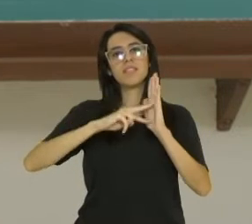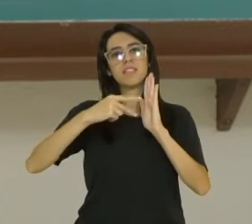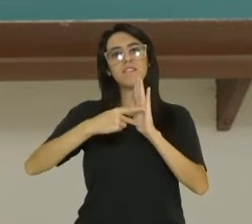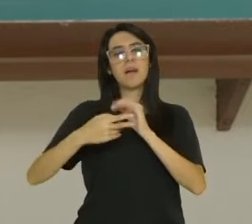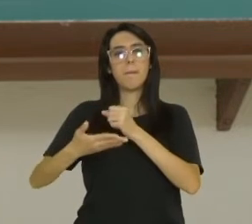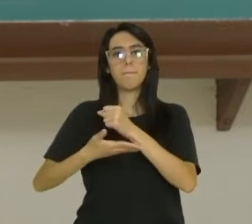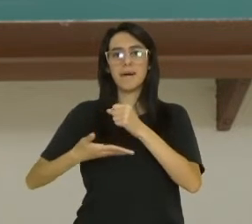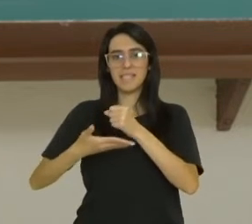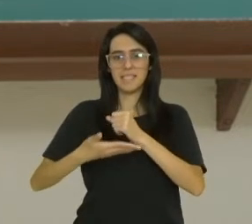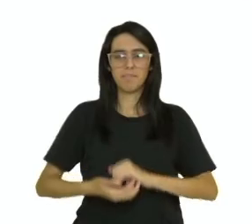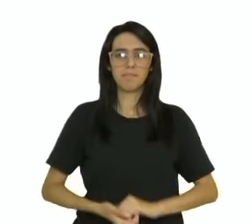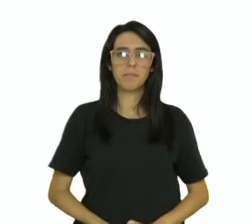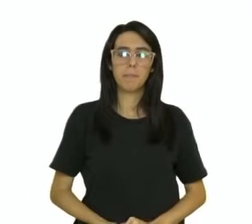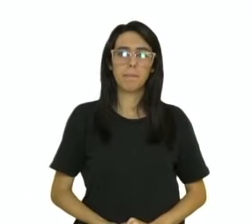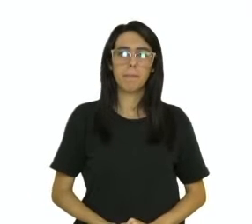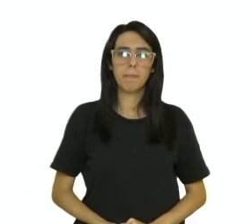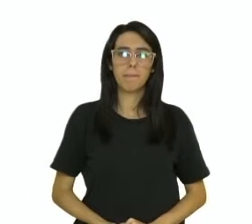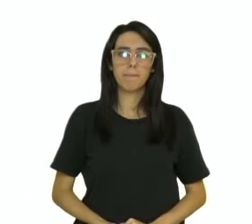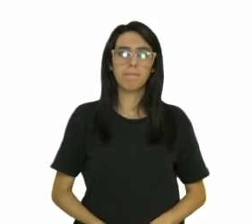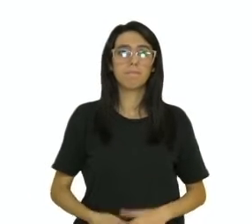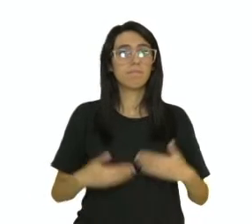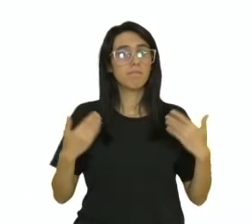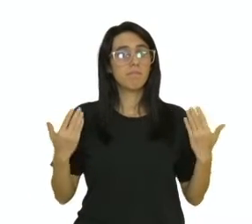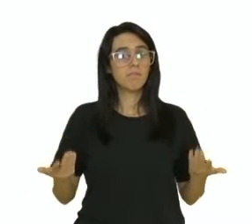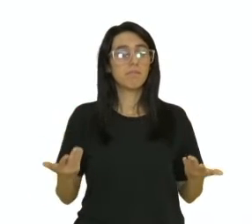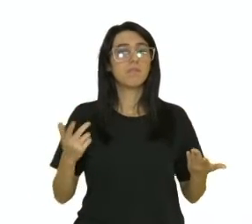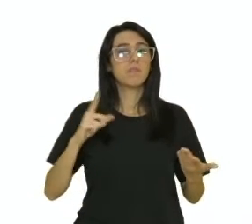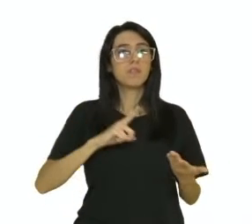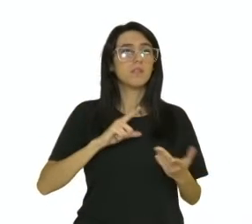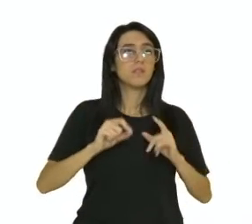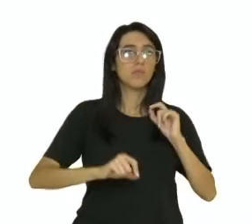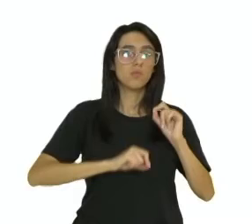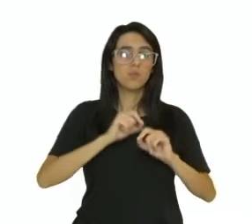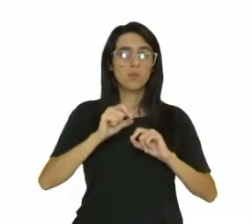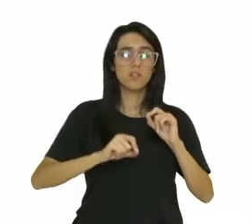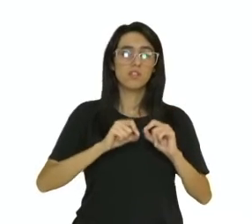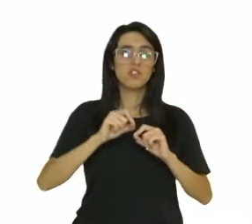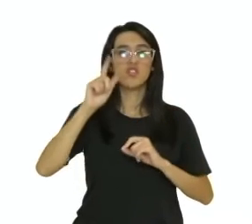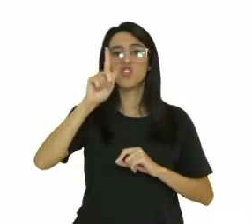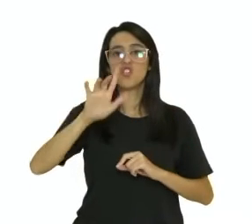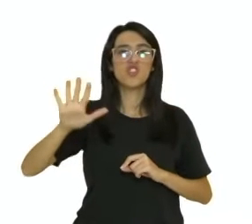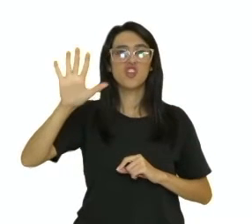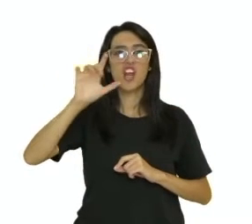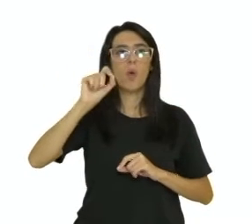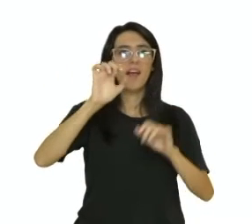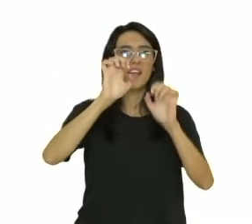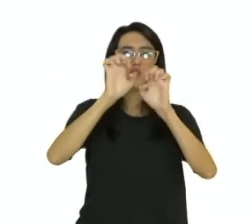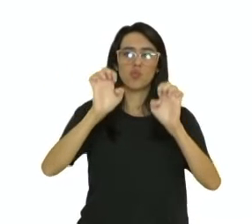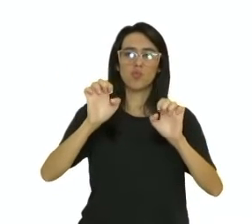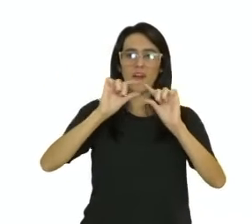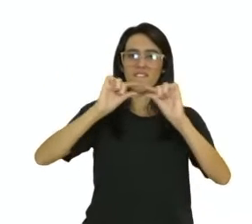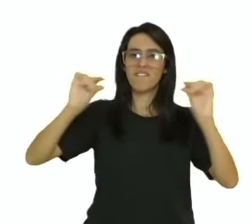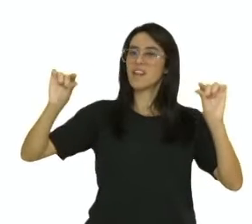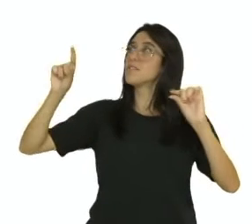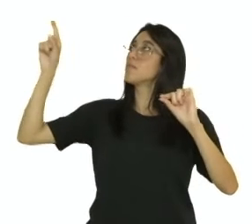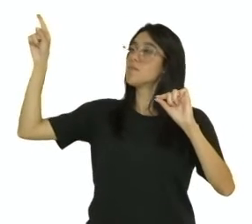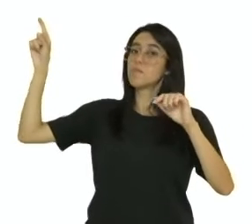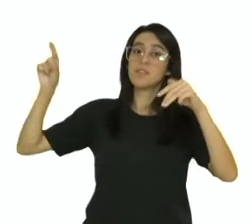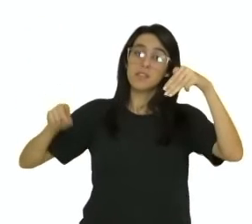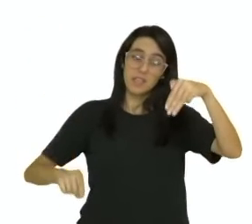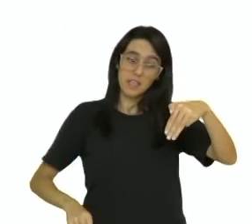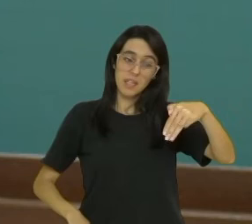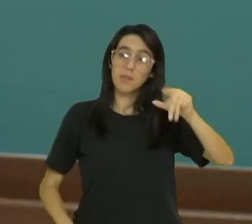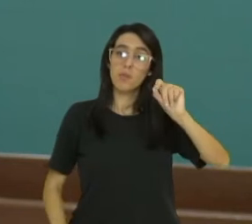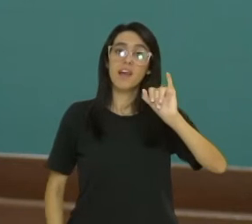bases. E aí, a gente tem de fórmula geral para base essa estrutura. Então, o M representa o